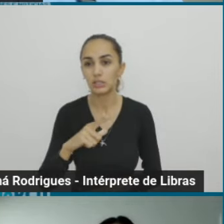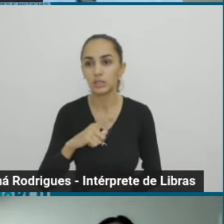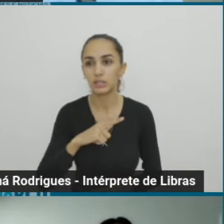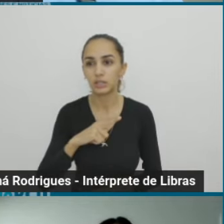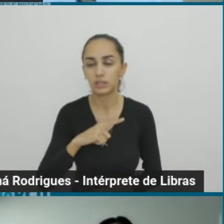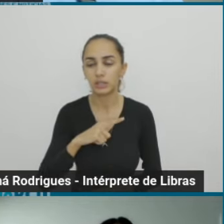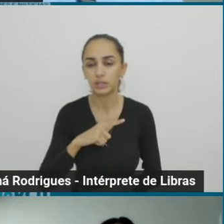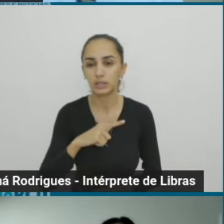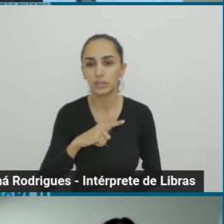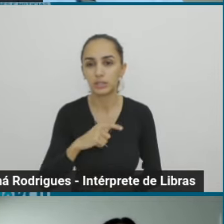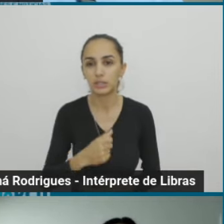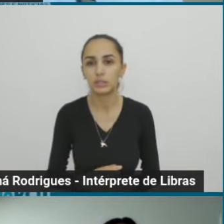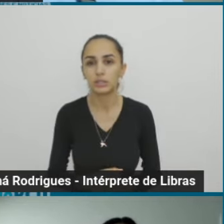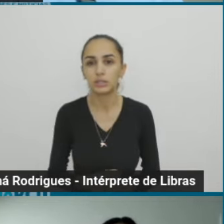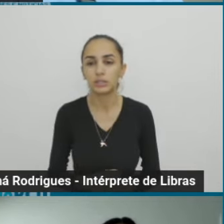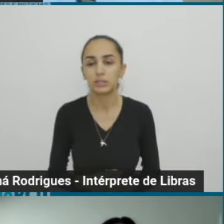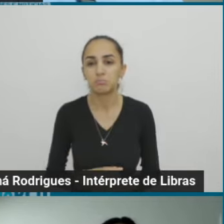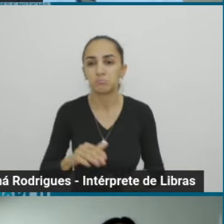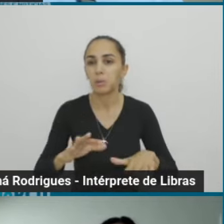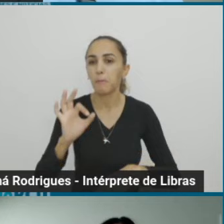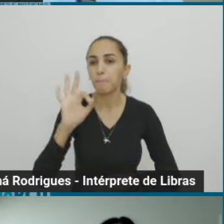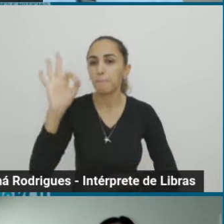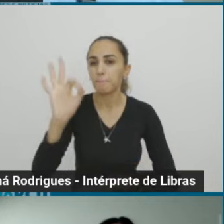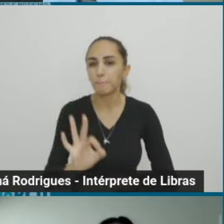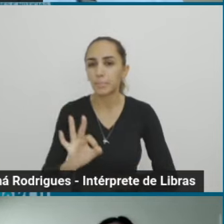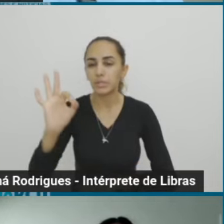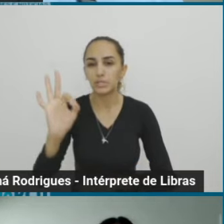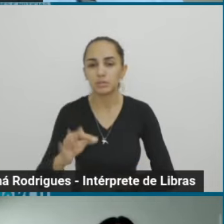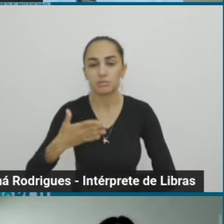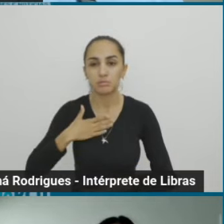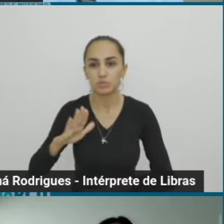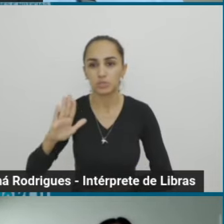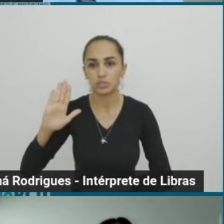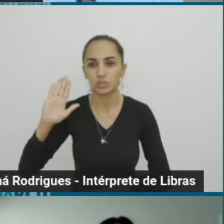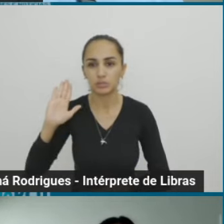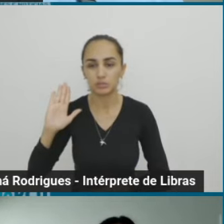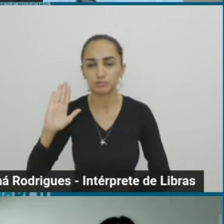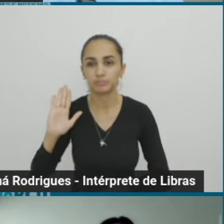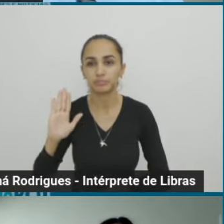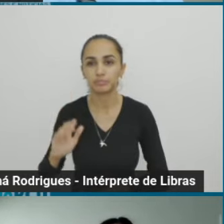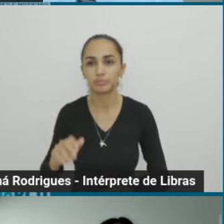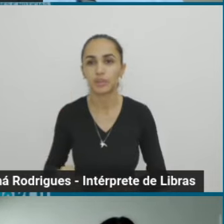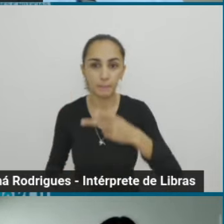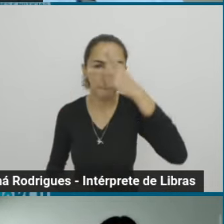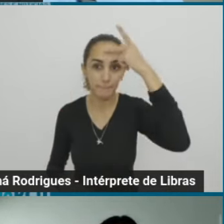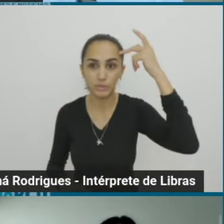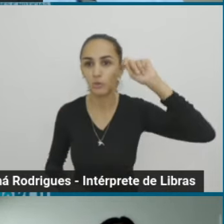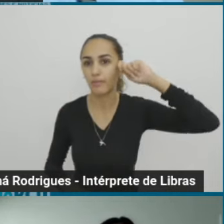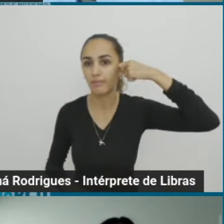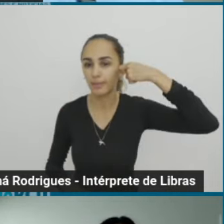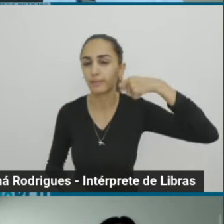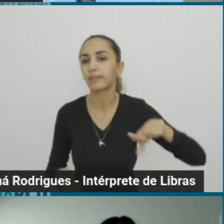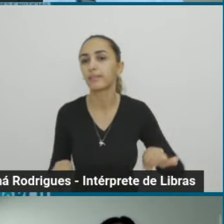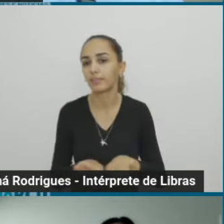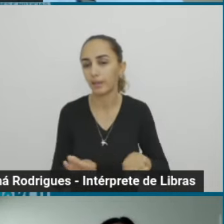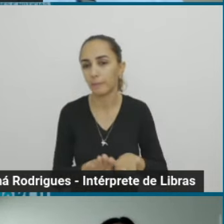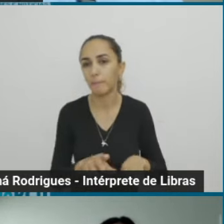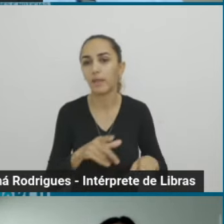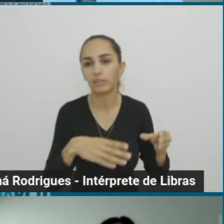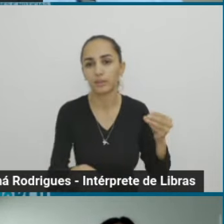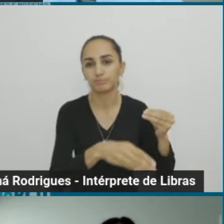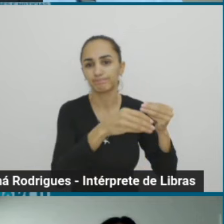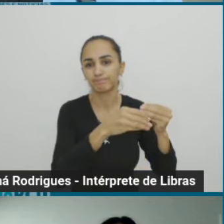segundo o percentual de candidatas, as pessoas negras também têm fixado agora numa emenda